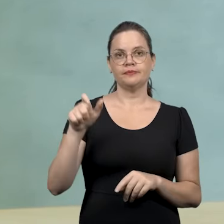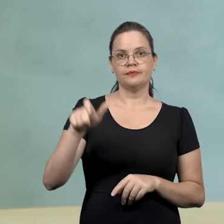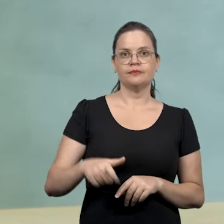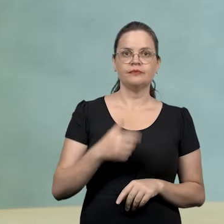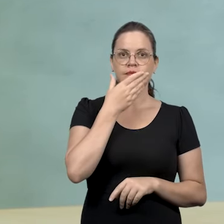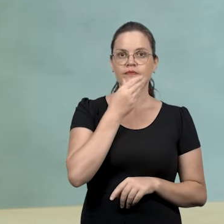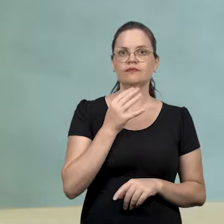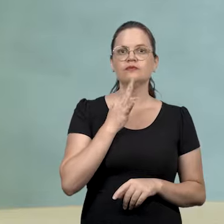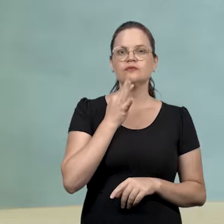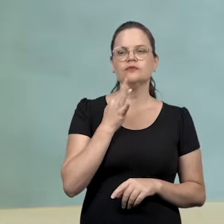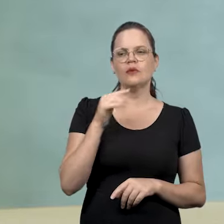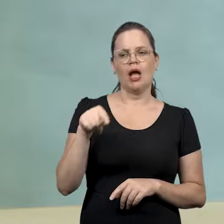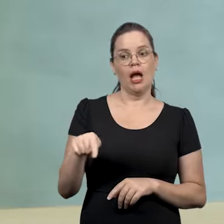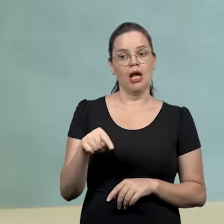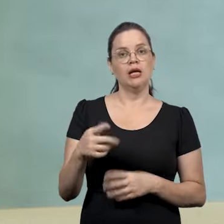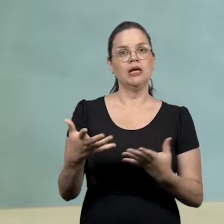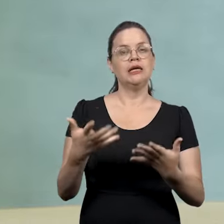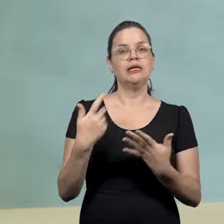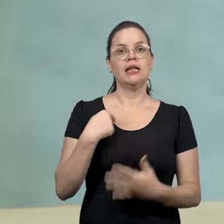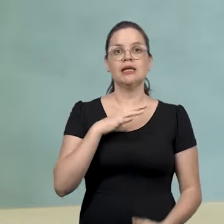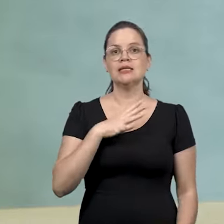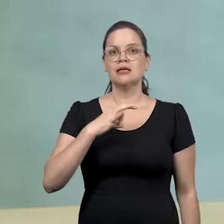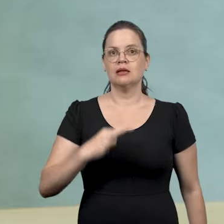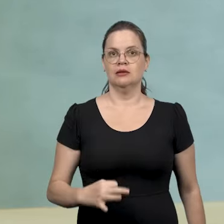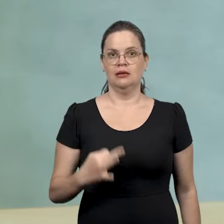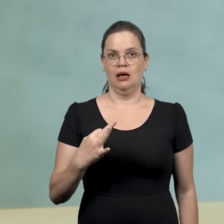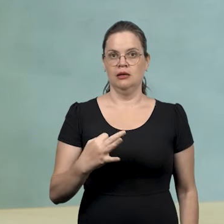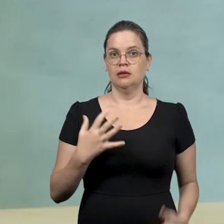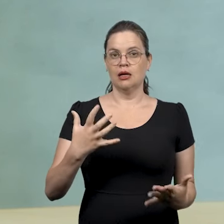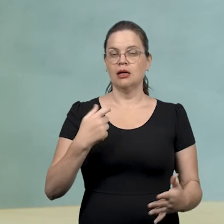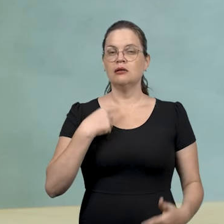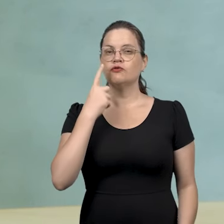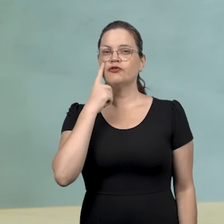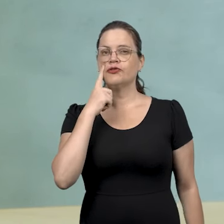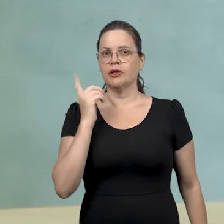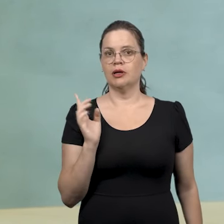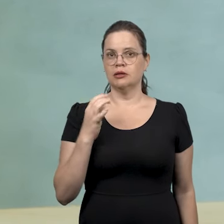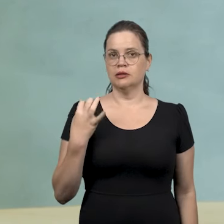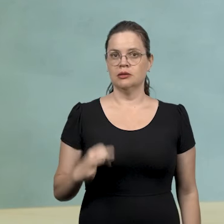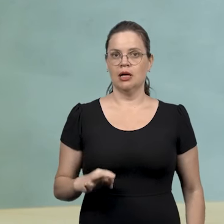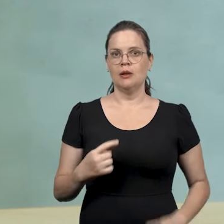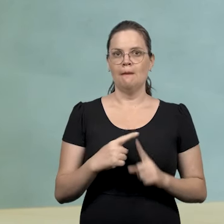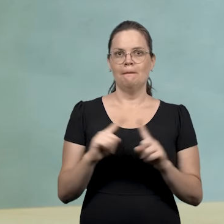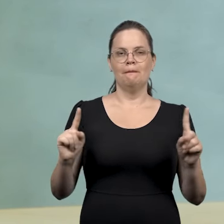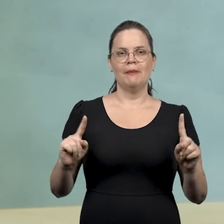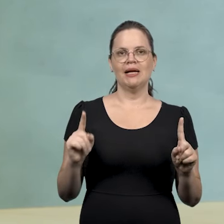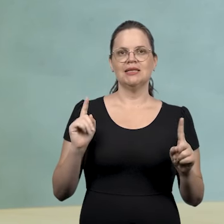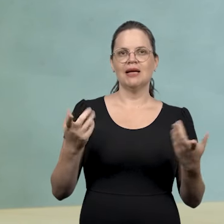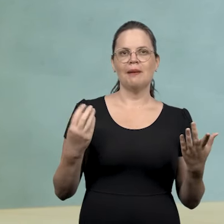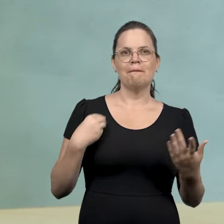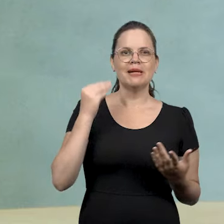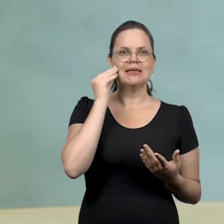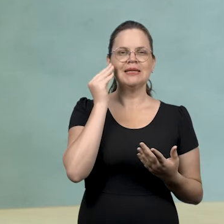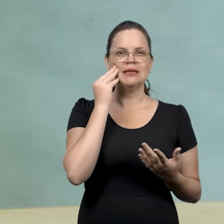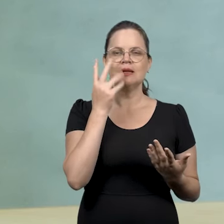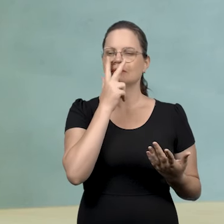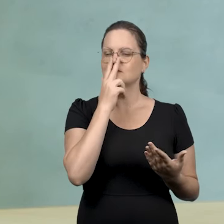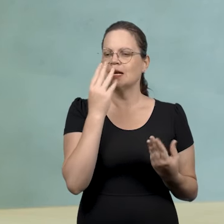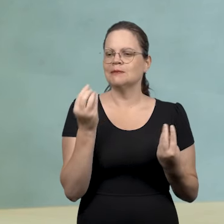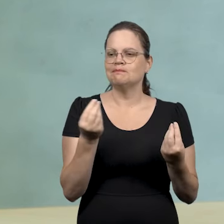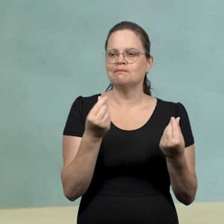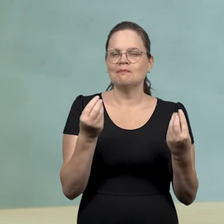um homem que queria certeza. Ele queria a confirmação, mas não para se justificar, pastor Marcos,